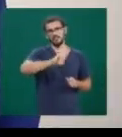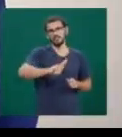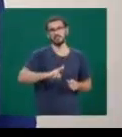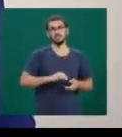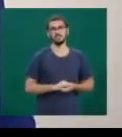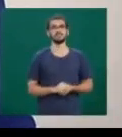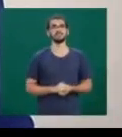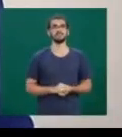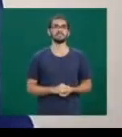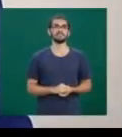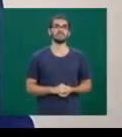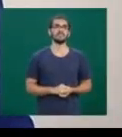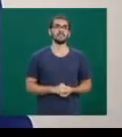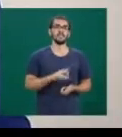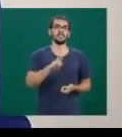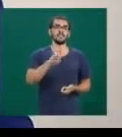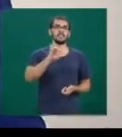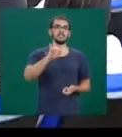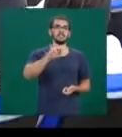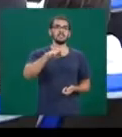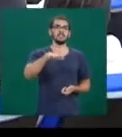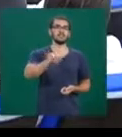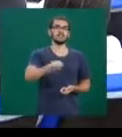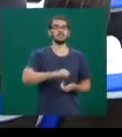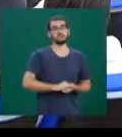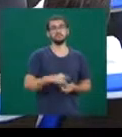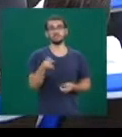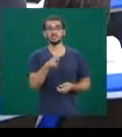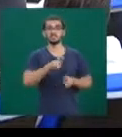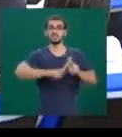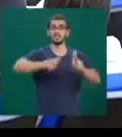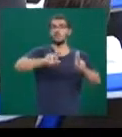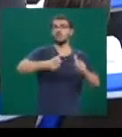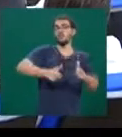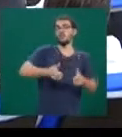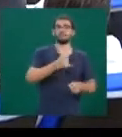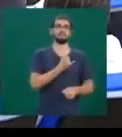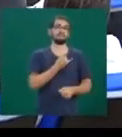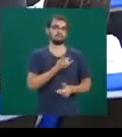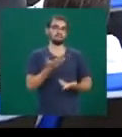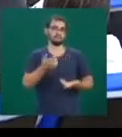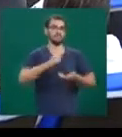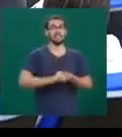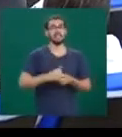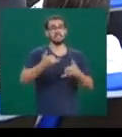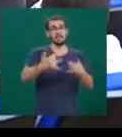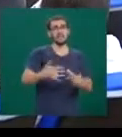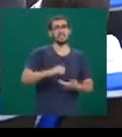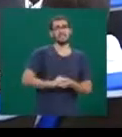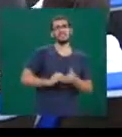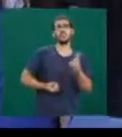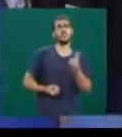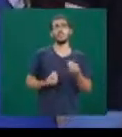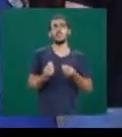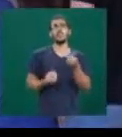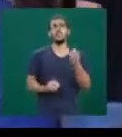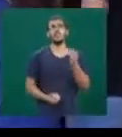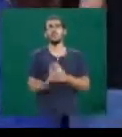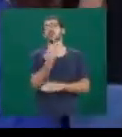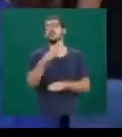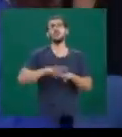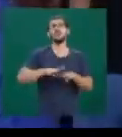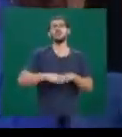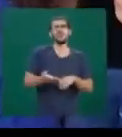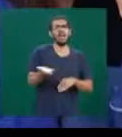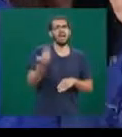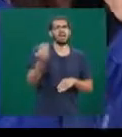Cristiane é professora da UFO no campus Pontal e explica que a matemática surgiu nas antigas civilizações. Tem três